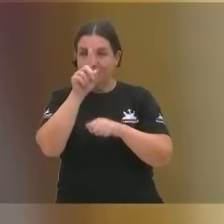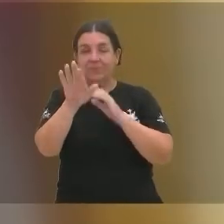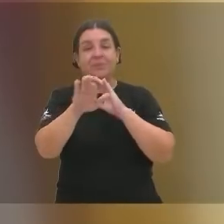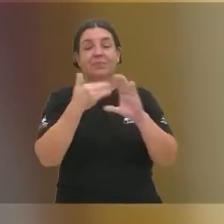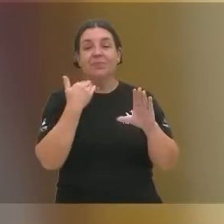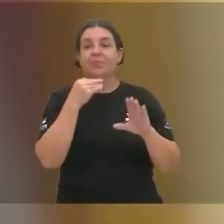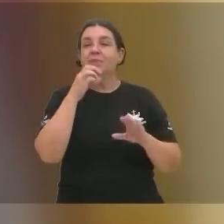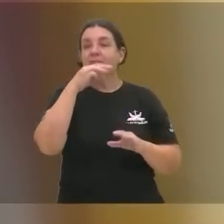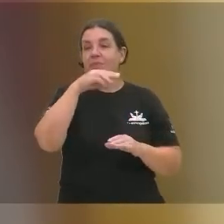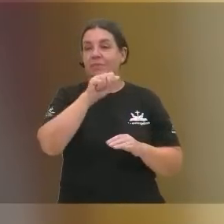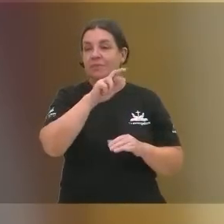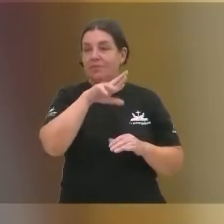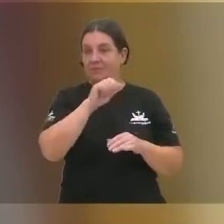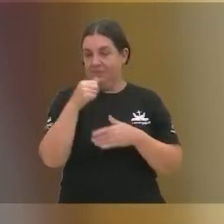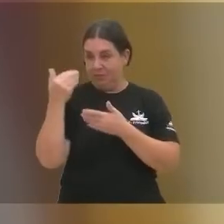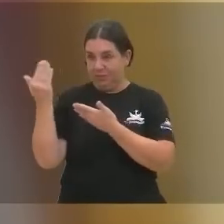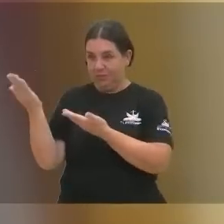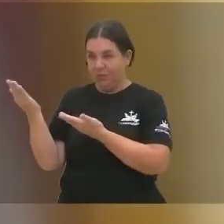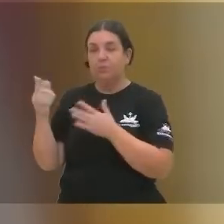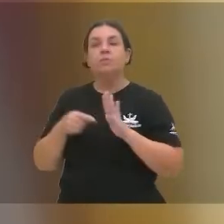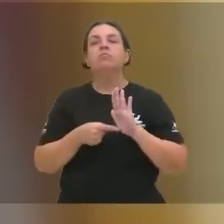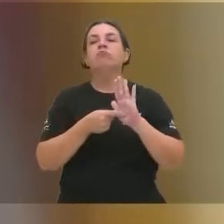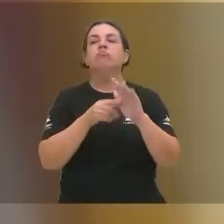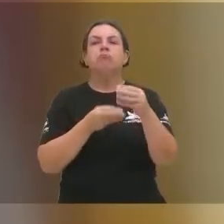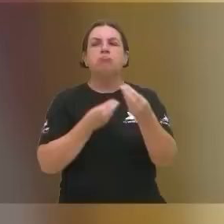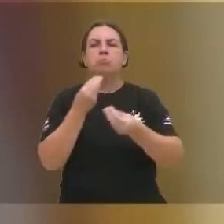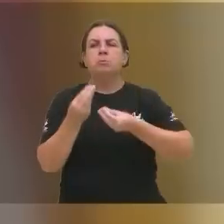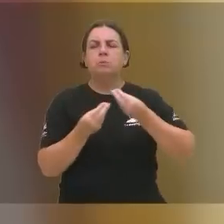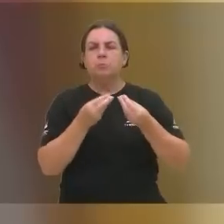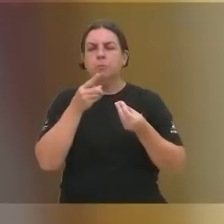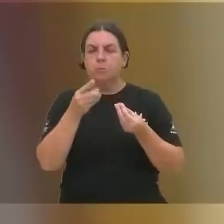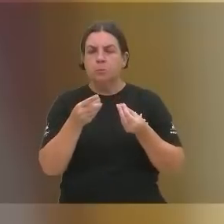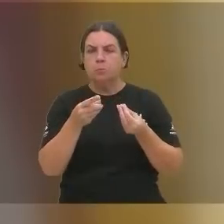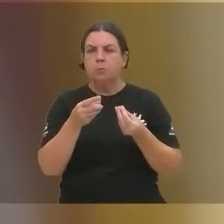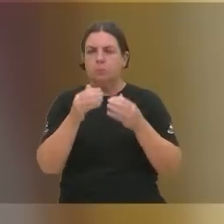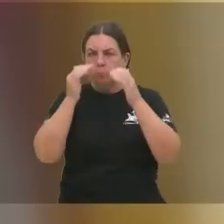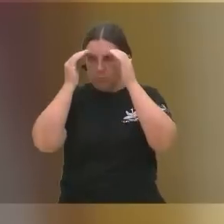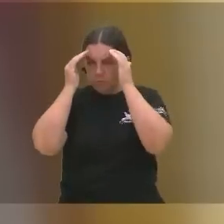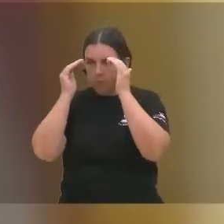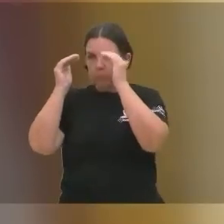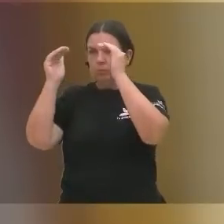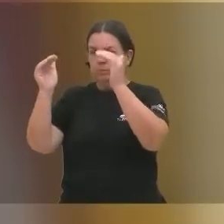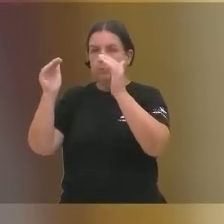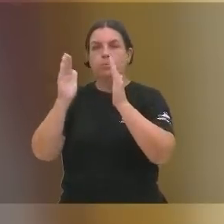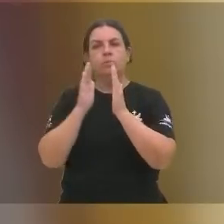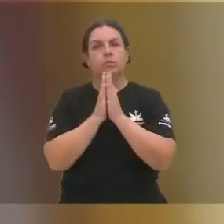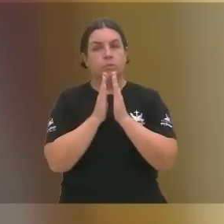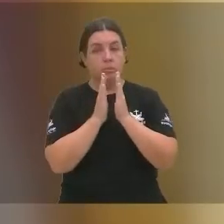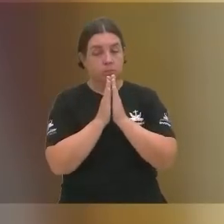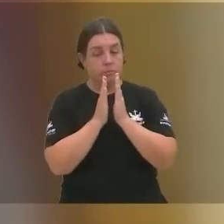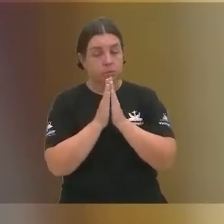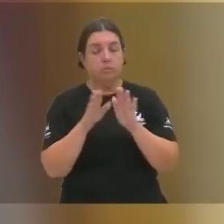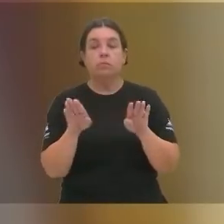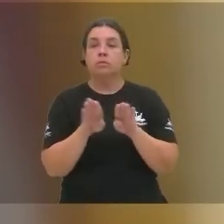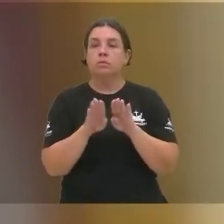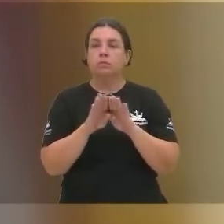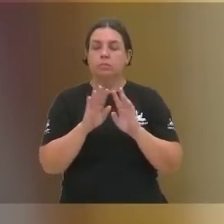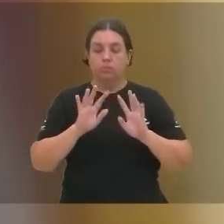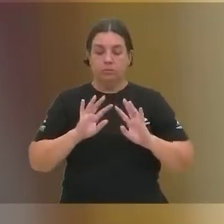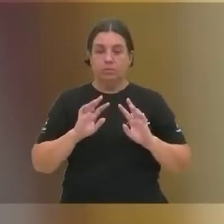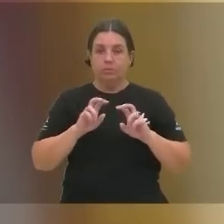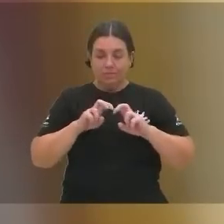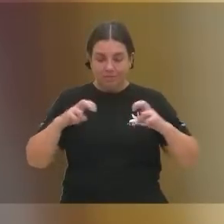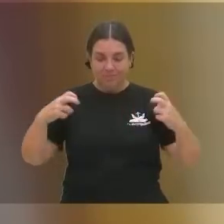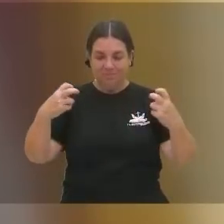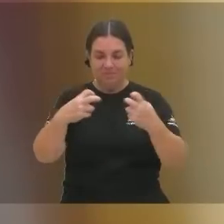Tamandaré mostrando a sua o seu grupo rezando em torno da